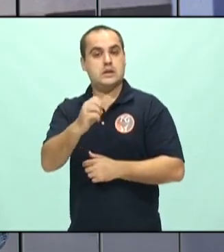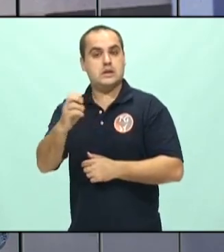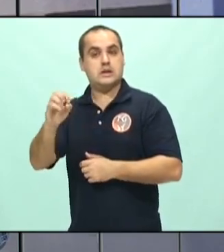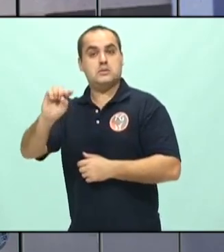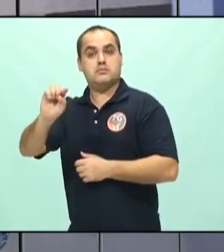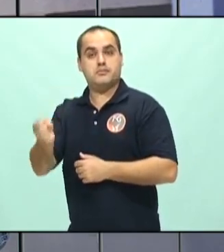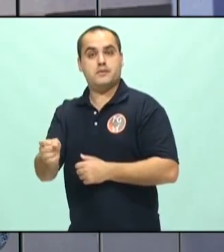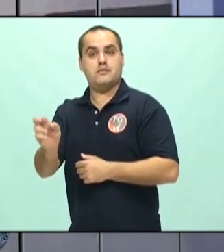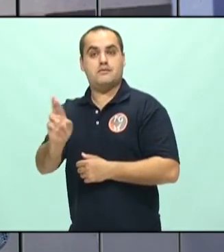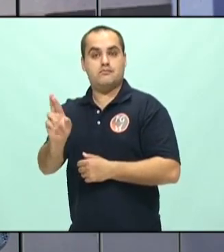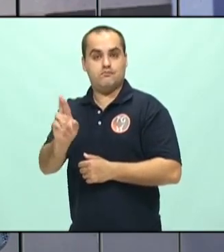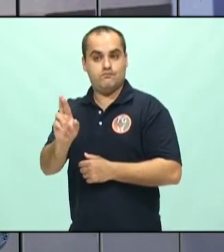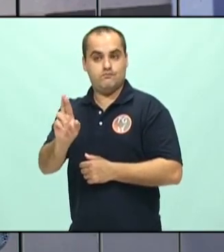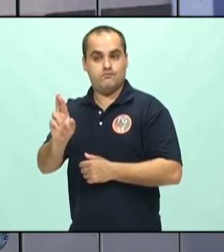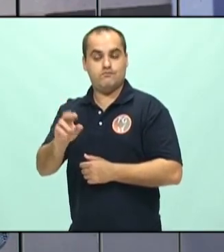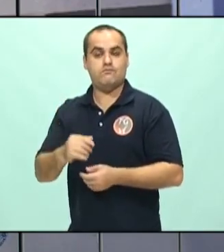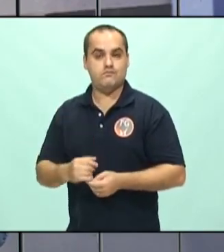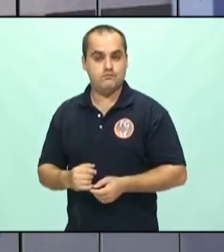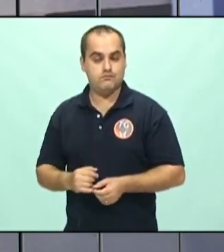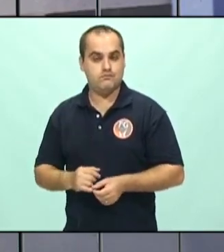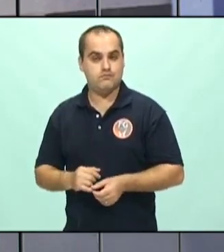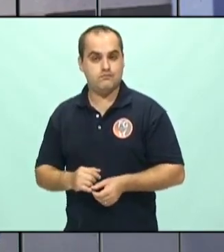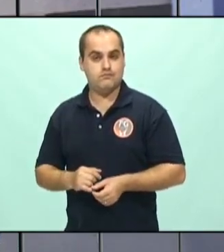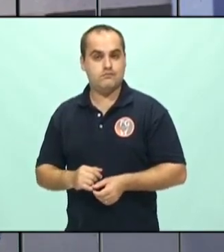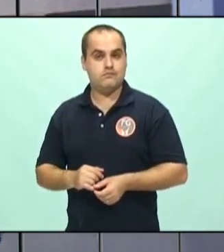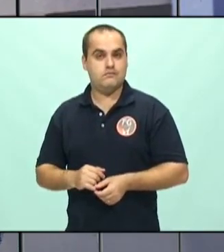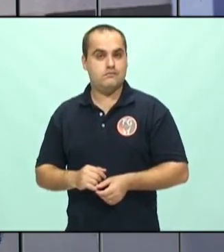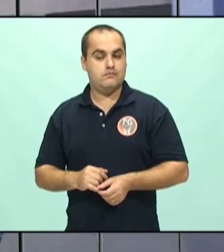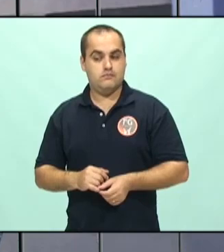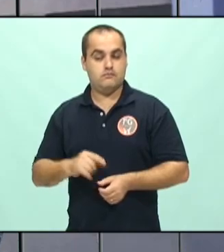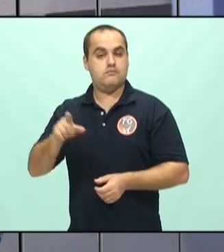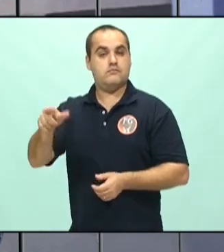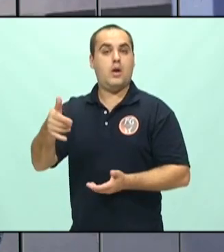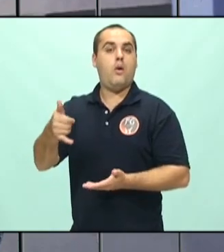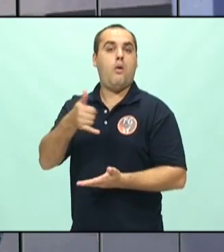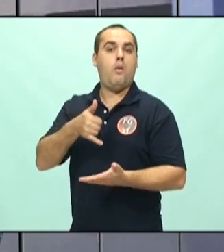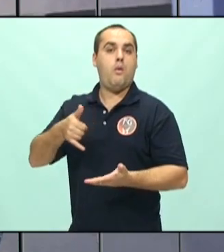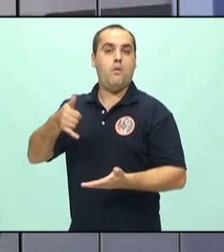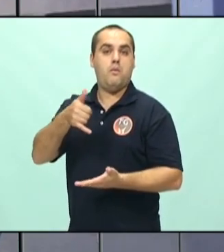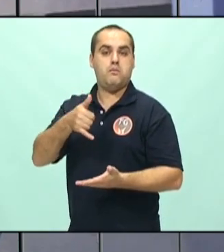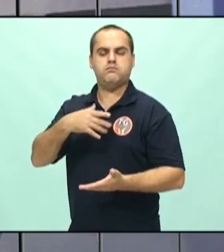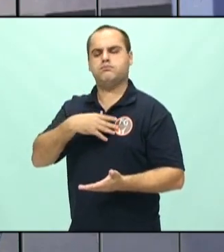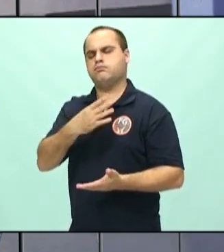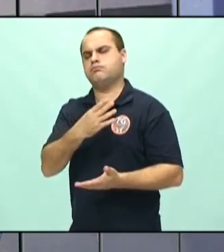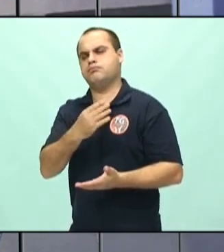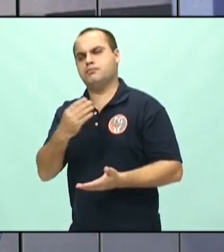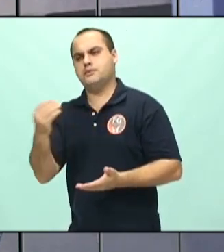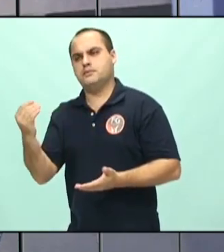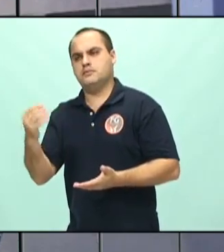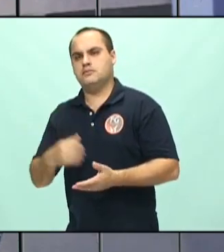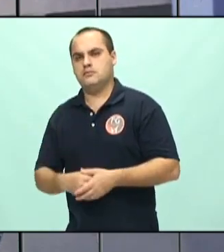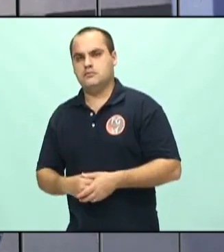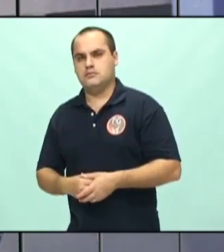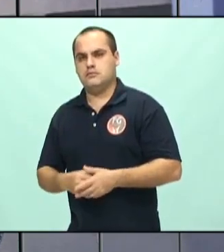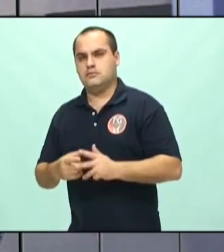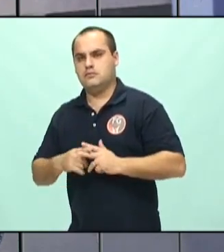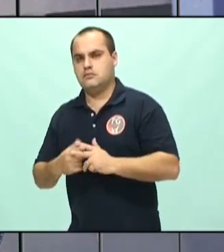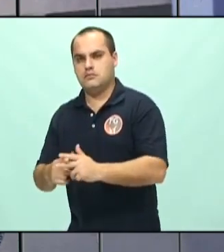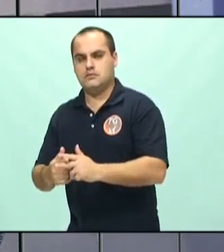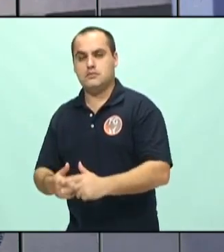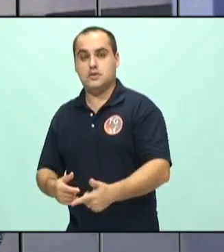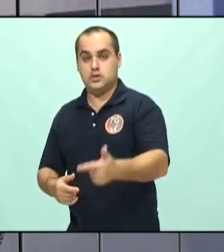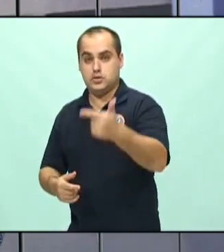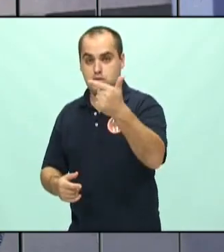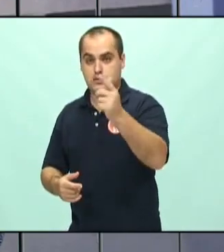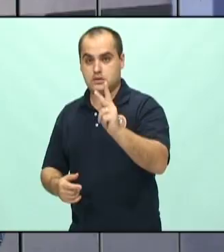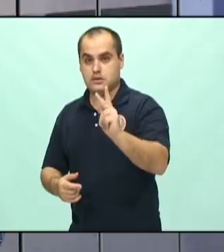ele é e qual é o que funciona dele é o óleo tão 111 toda aquela linha média de 2 km por